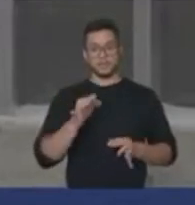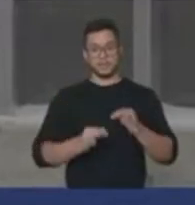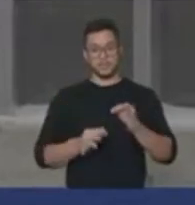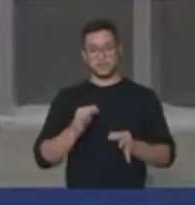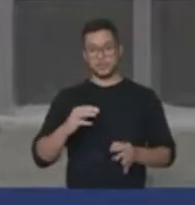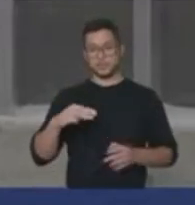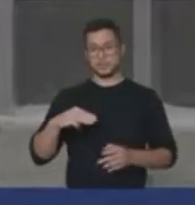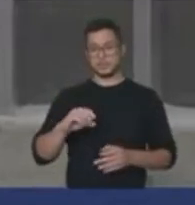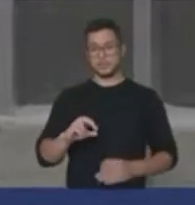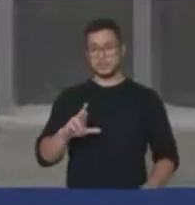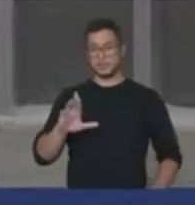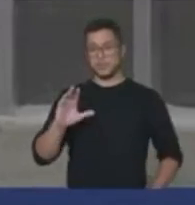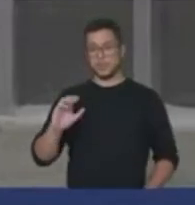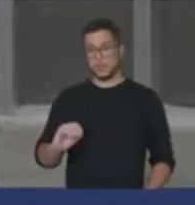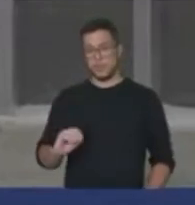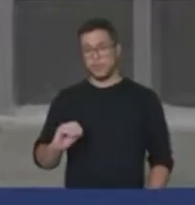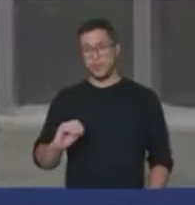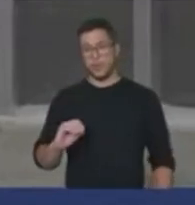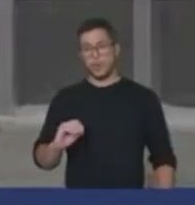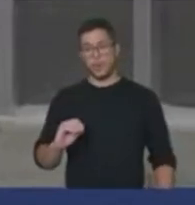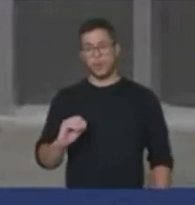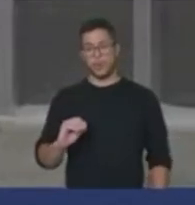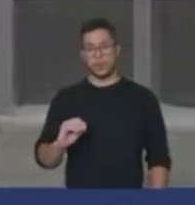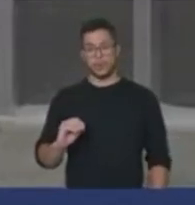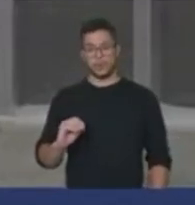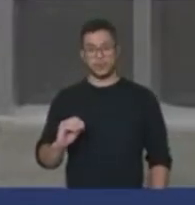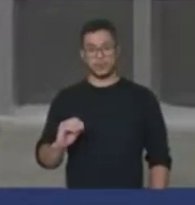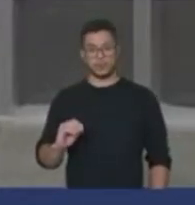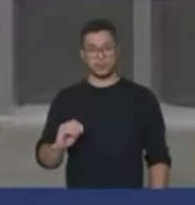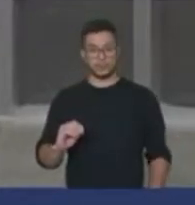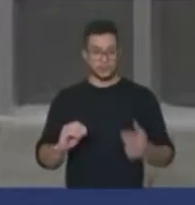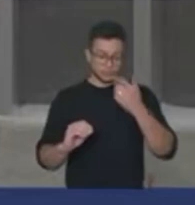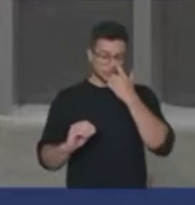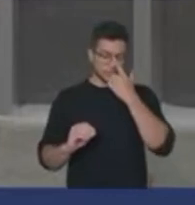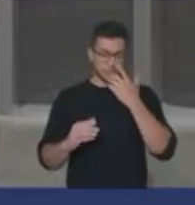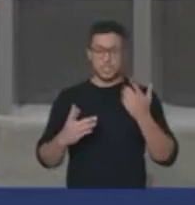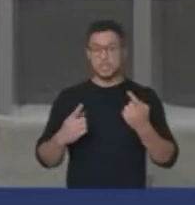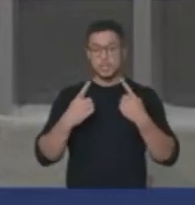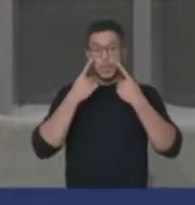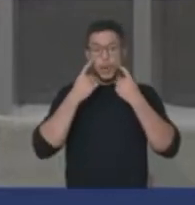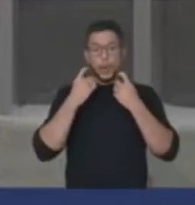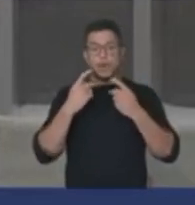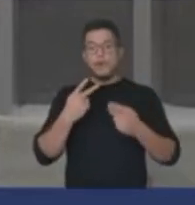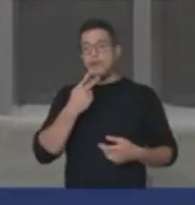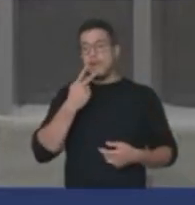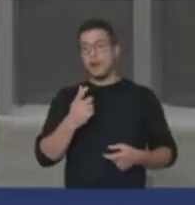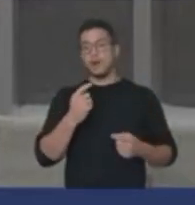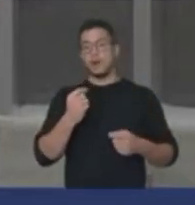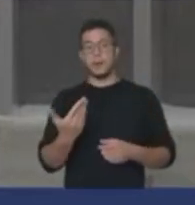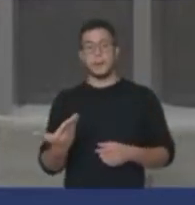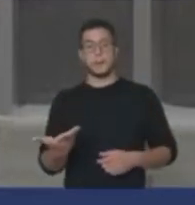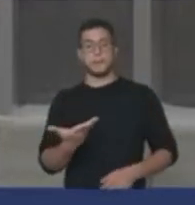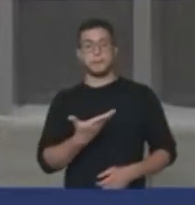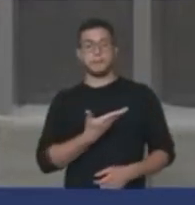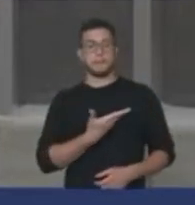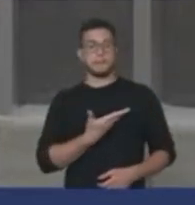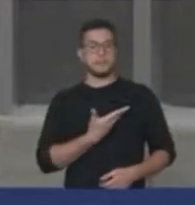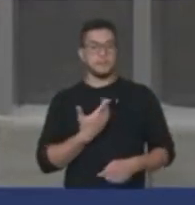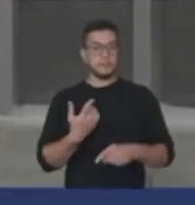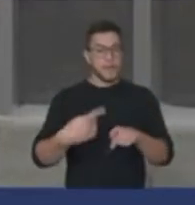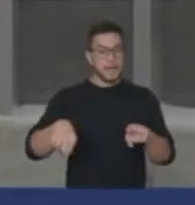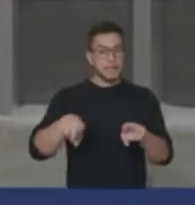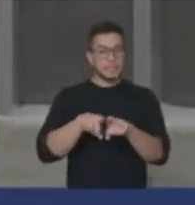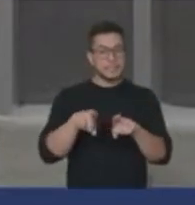lamentar e chorar que o seu colega, com o qual ele fazia parceria entre juiz e